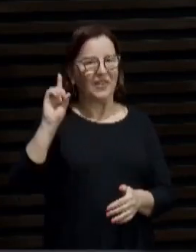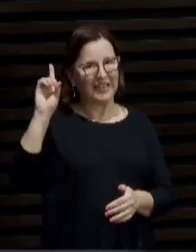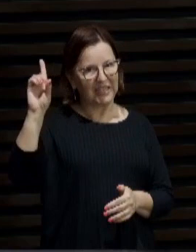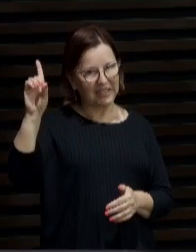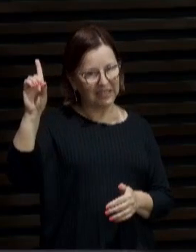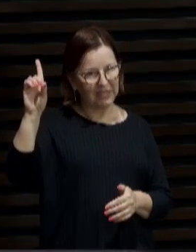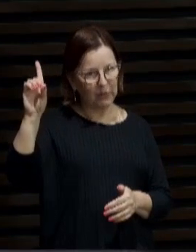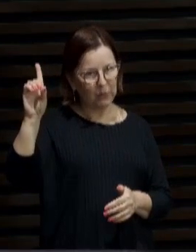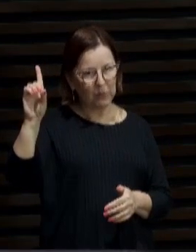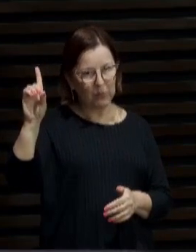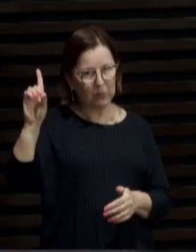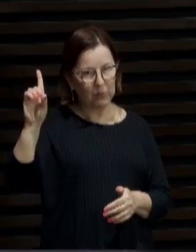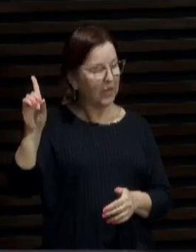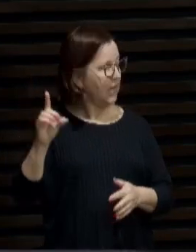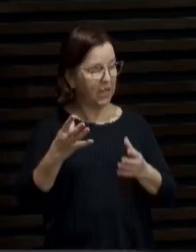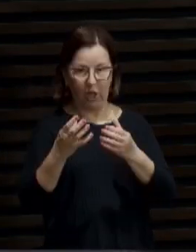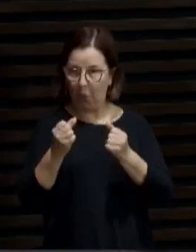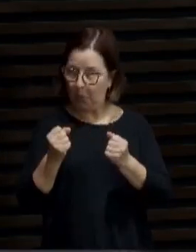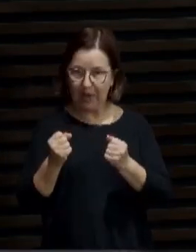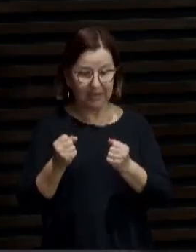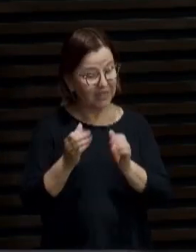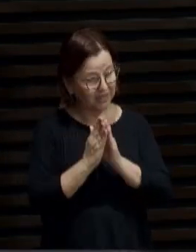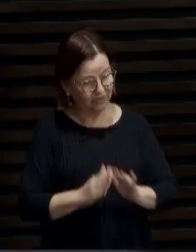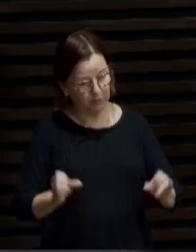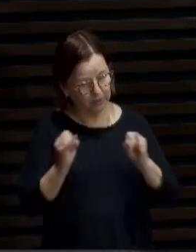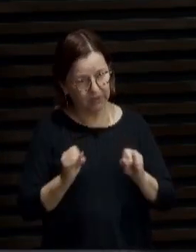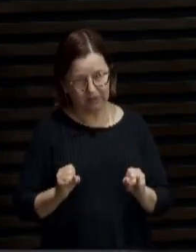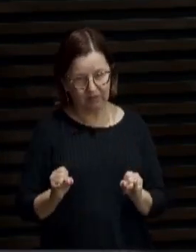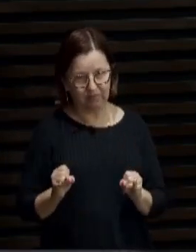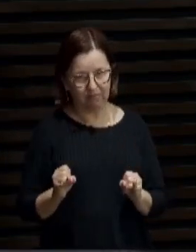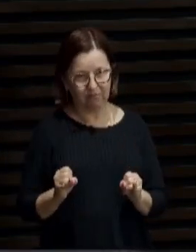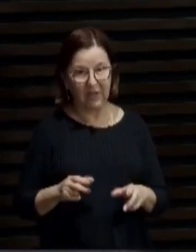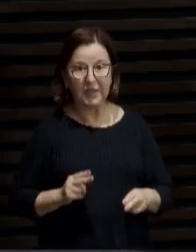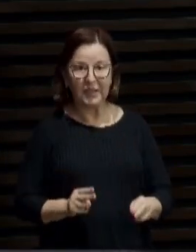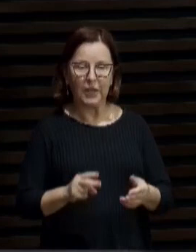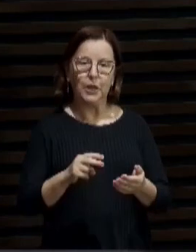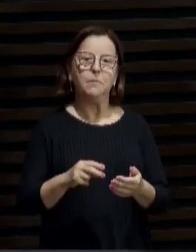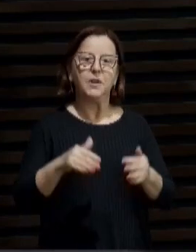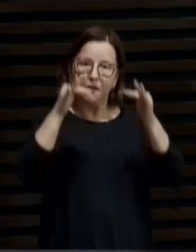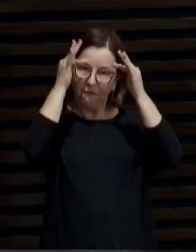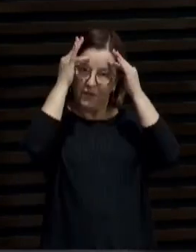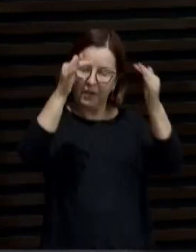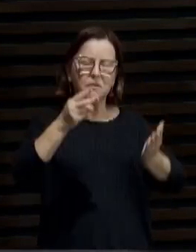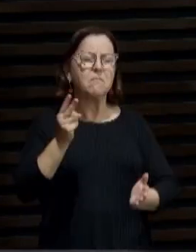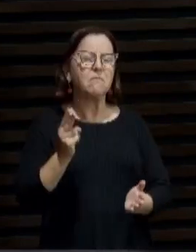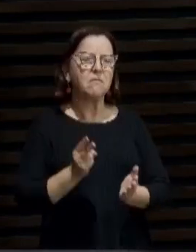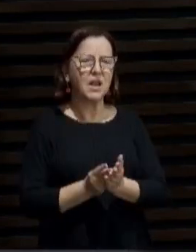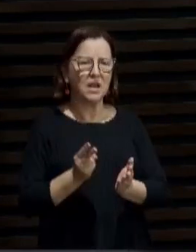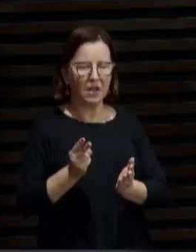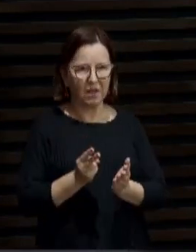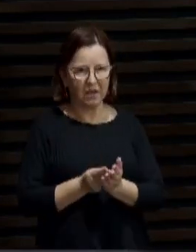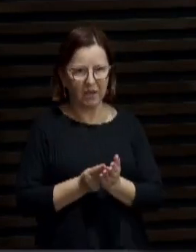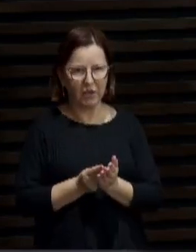a idolatria eles não abraçaram. Eles se mantiveram fiéis, mesmo em face do